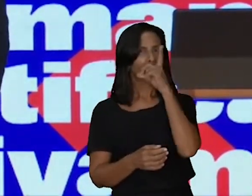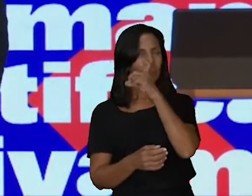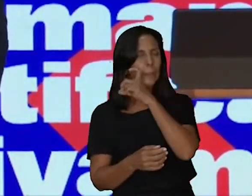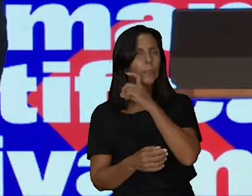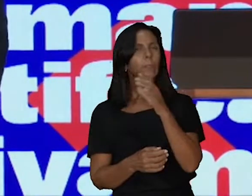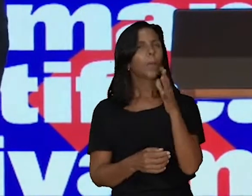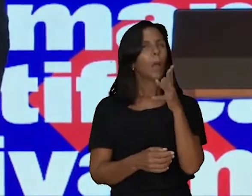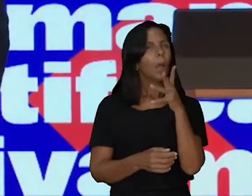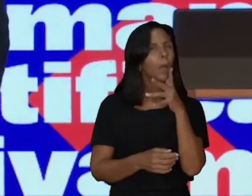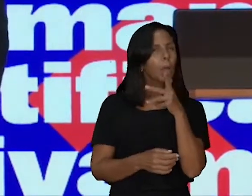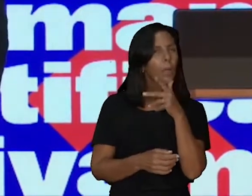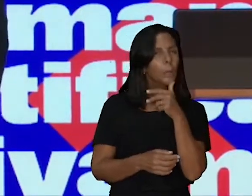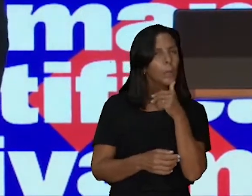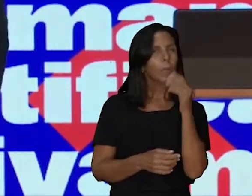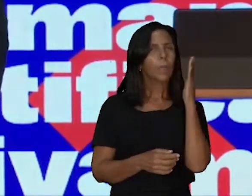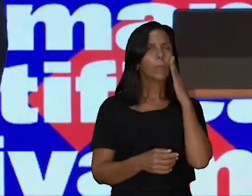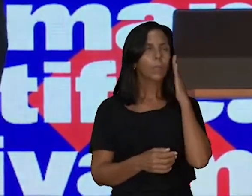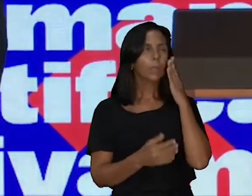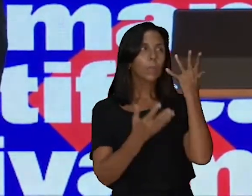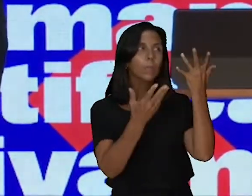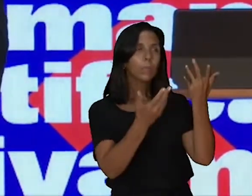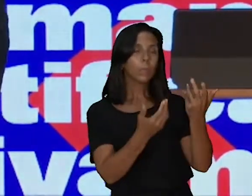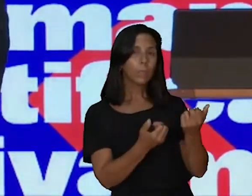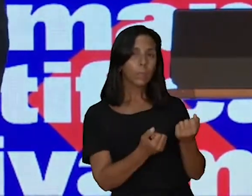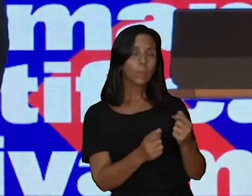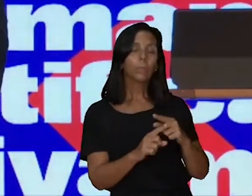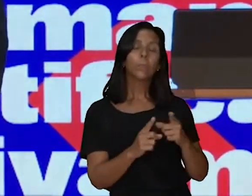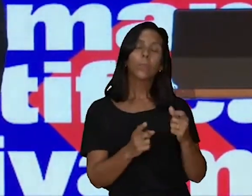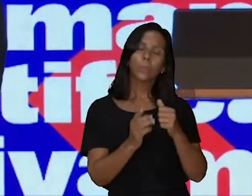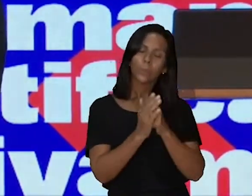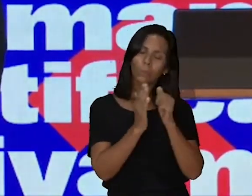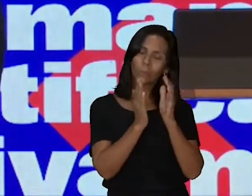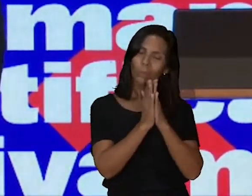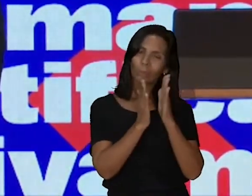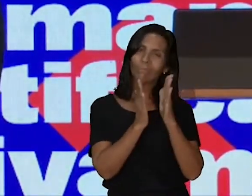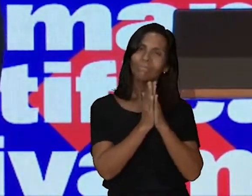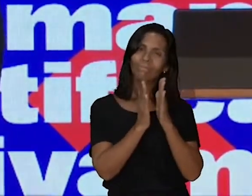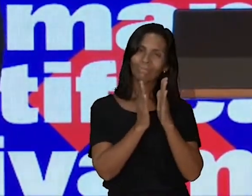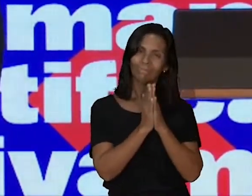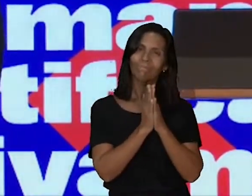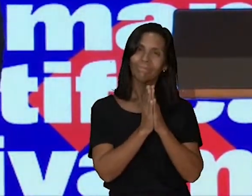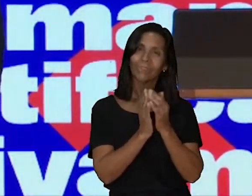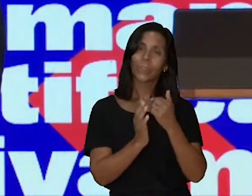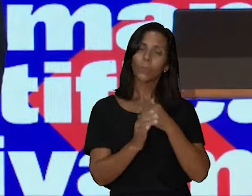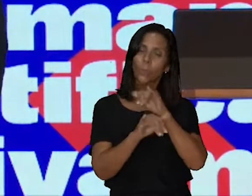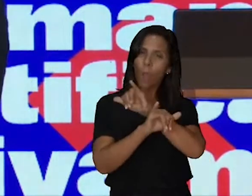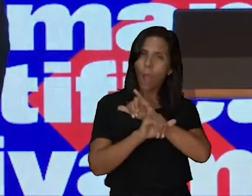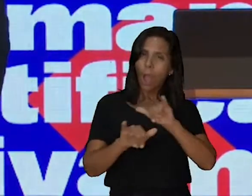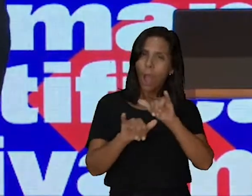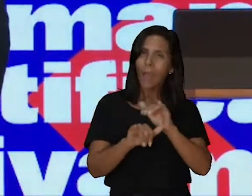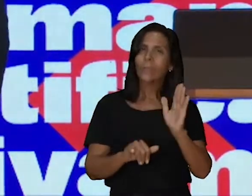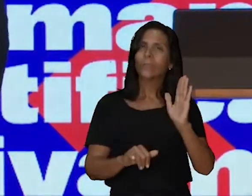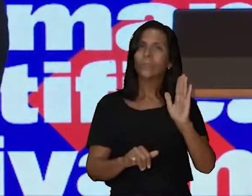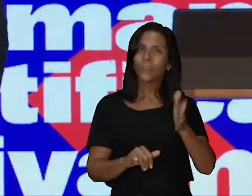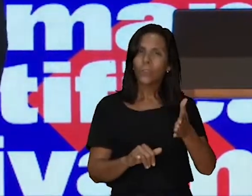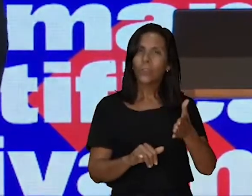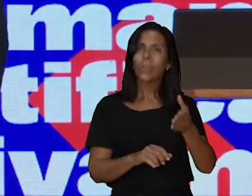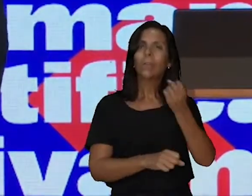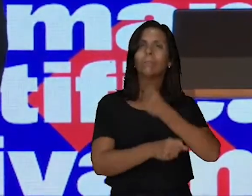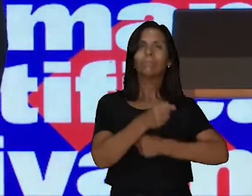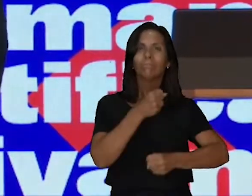mais. Mas eu tenho orado, e eu estou anunciando isso desde o ano passado, que nós estamos entrando numa nova